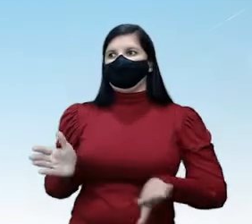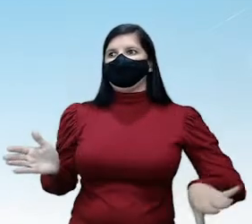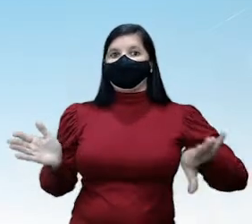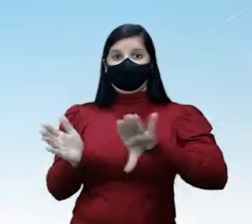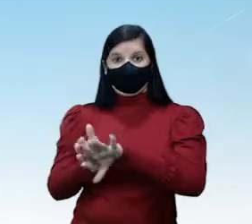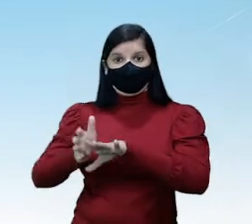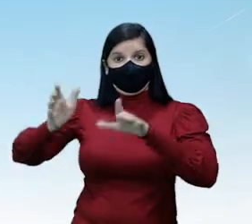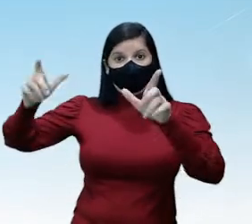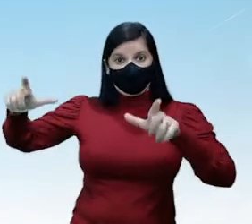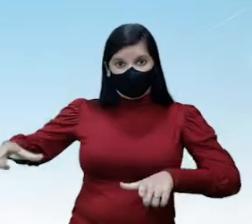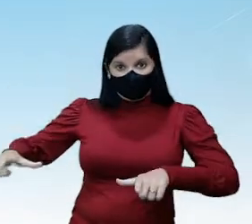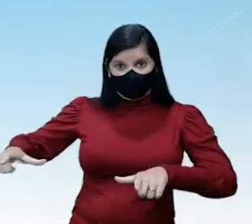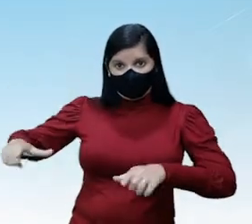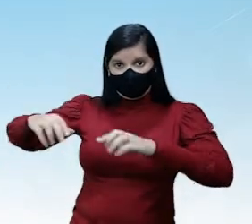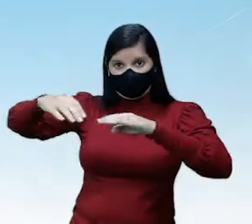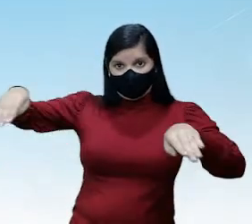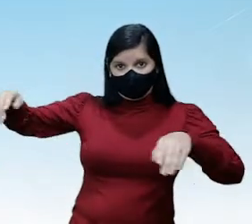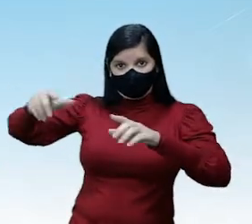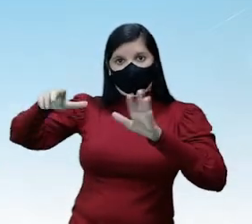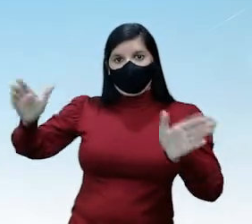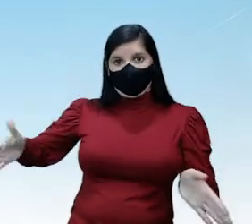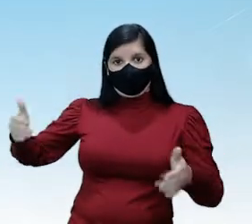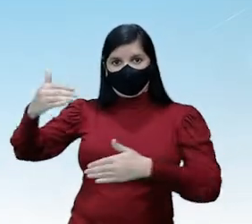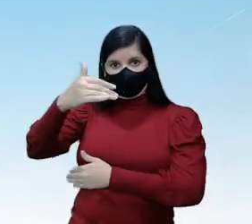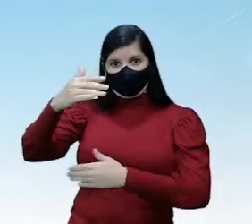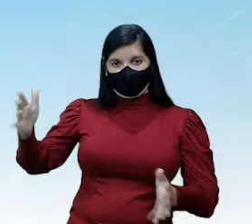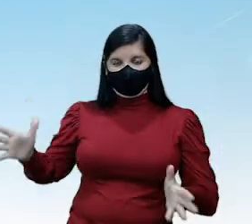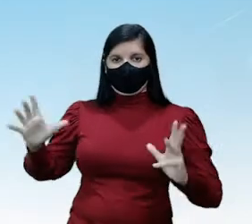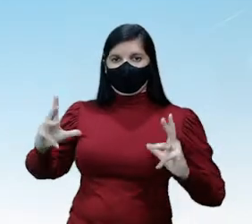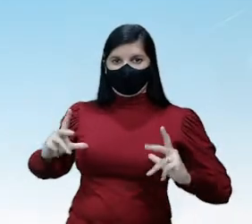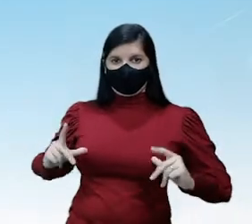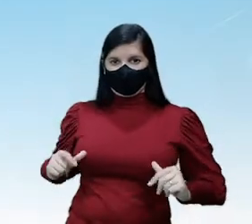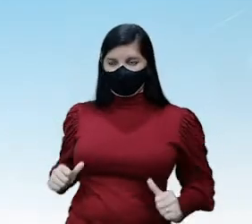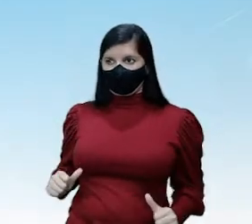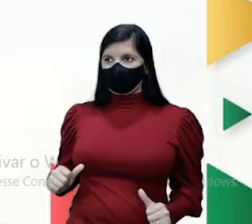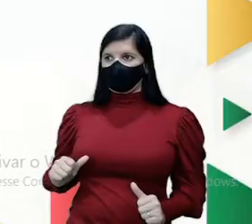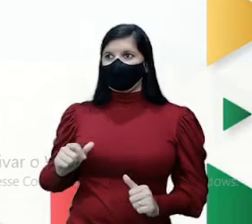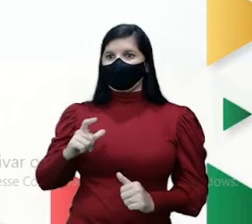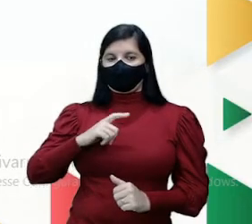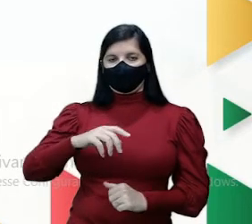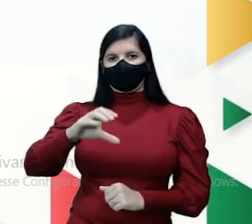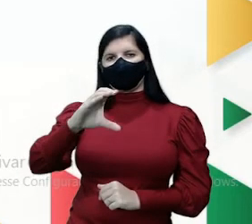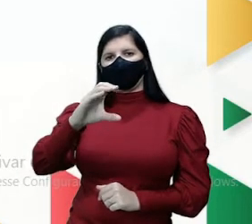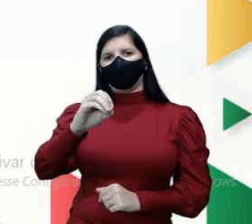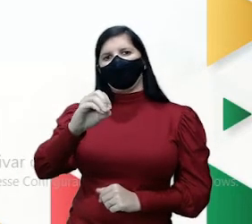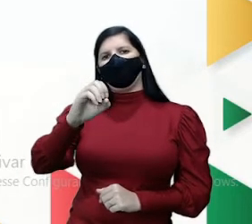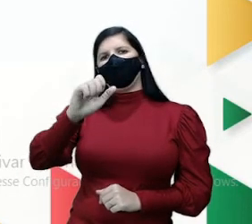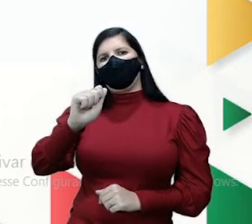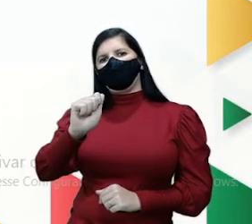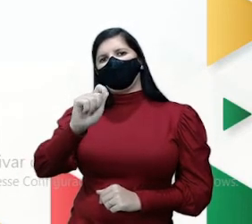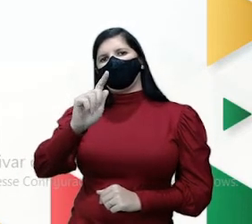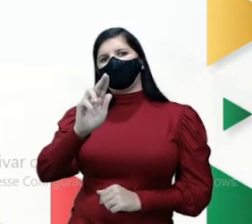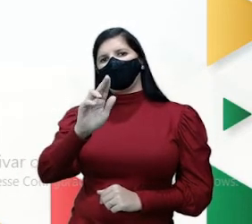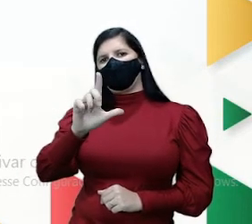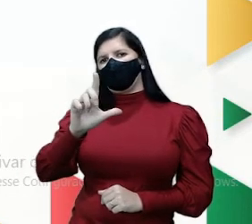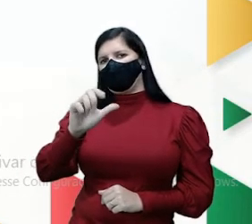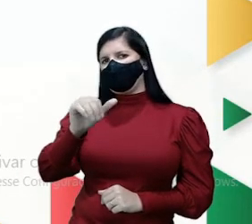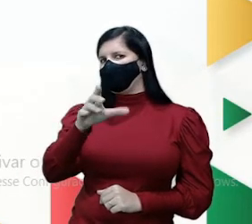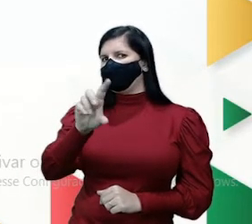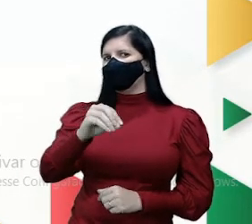estação de tratamento, o que é que vai acontecer? Acontece a coagulação. Vê só que legal.